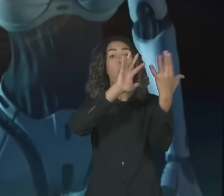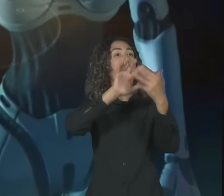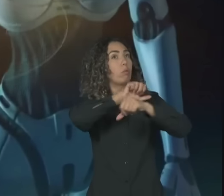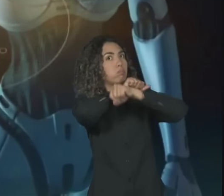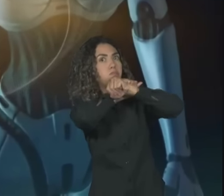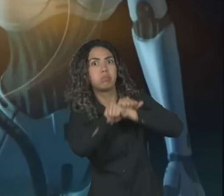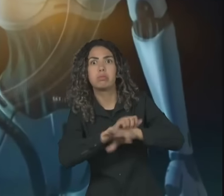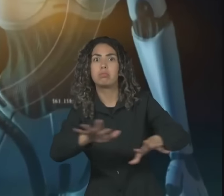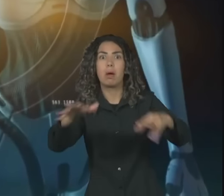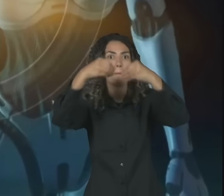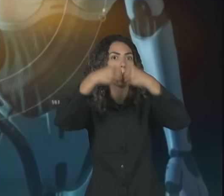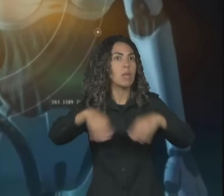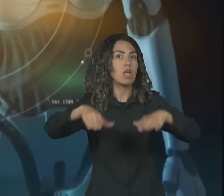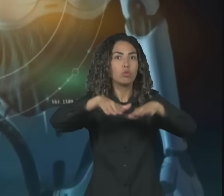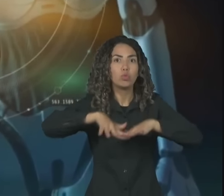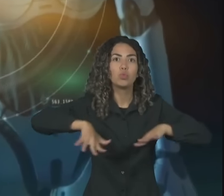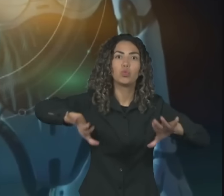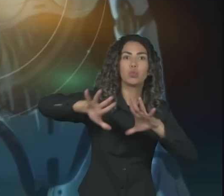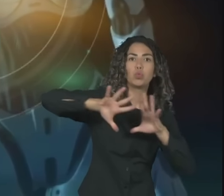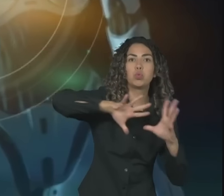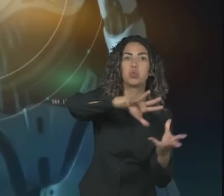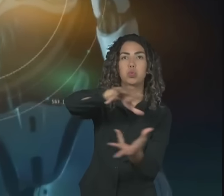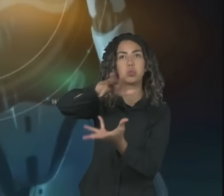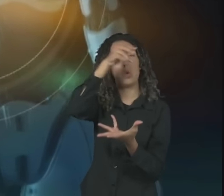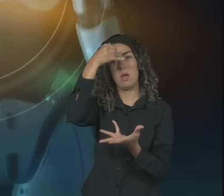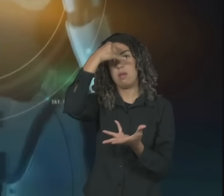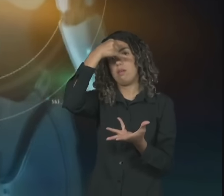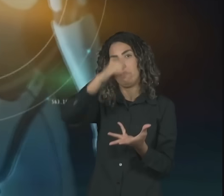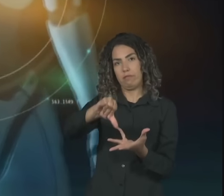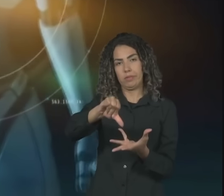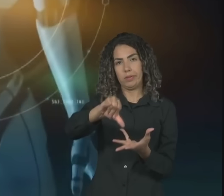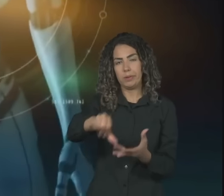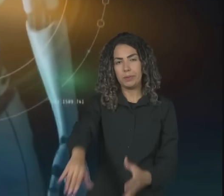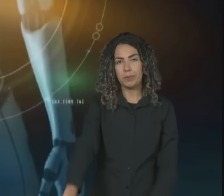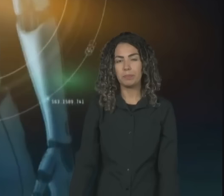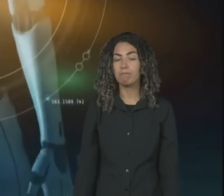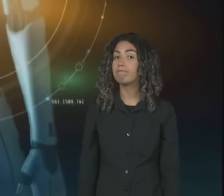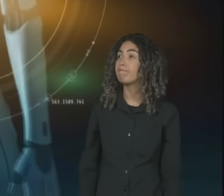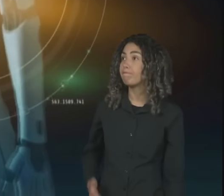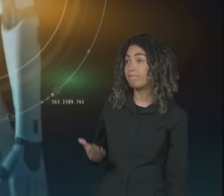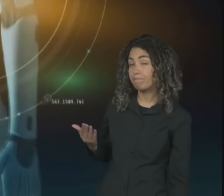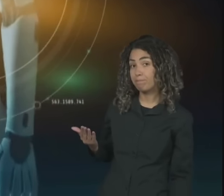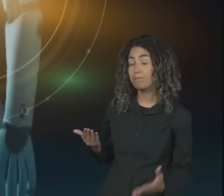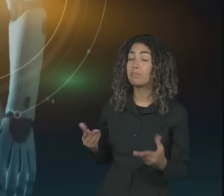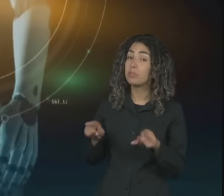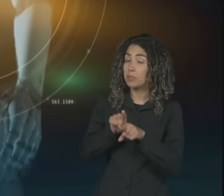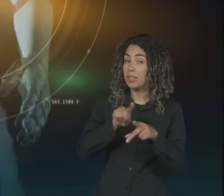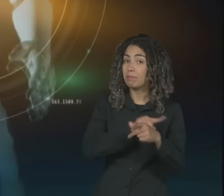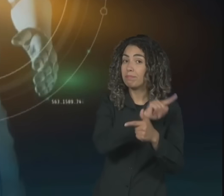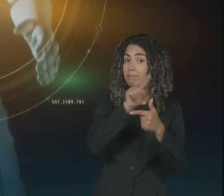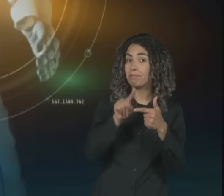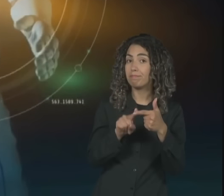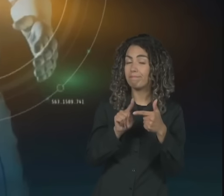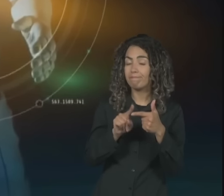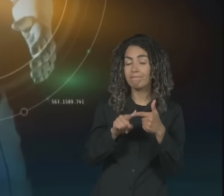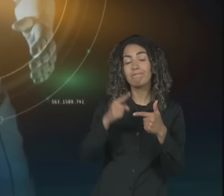A humanidade humanidade também terá que refletir sobre os usos